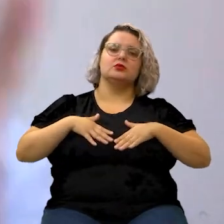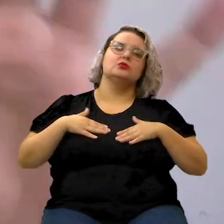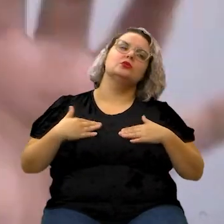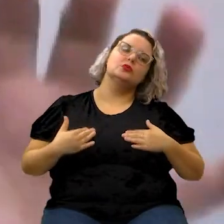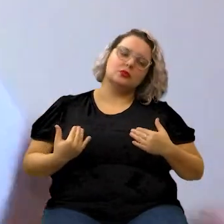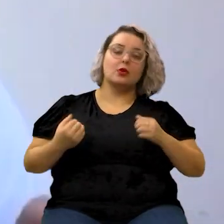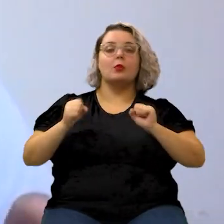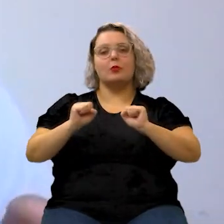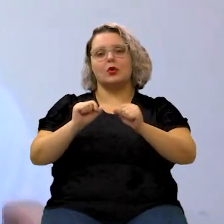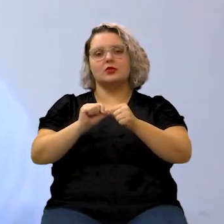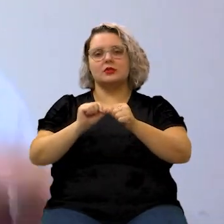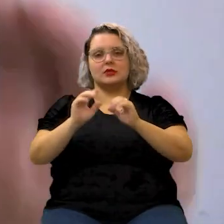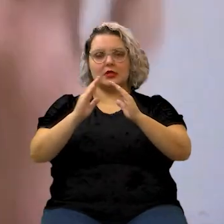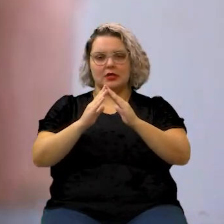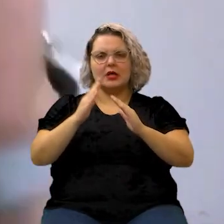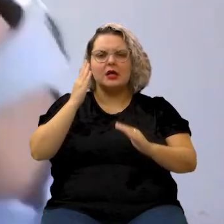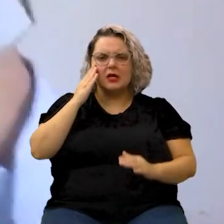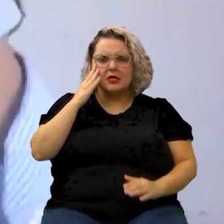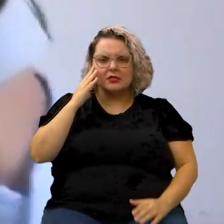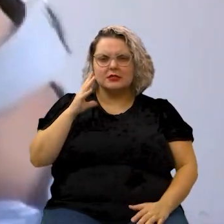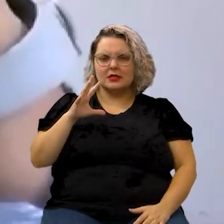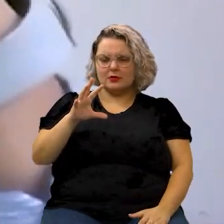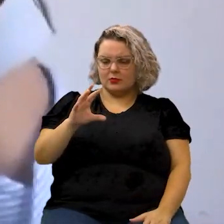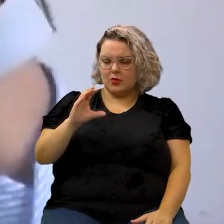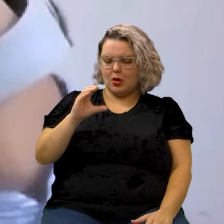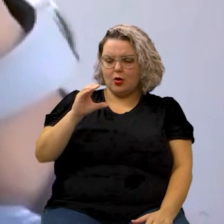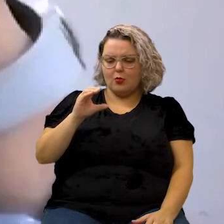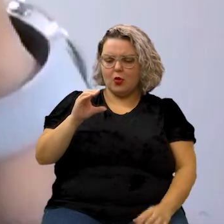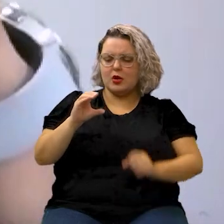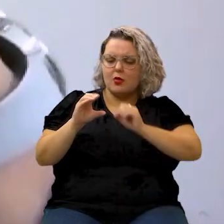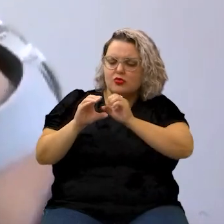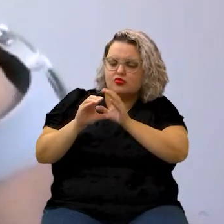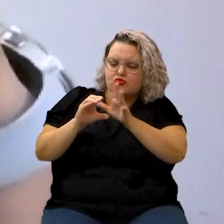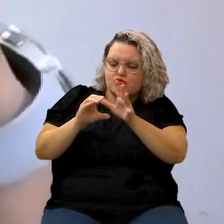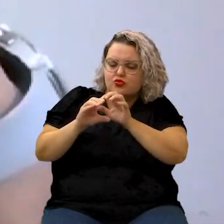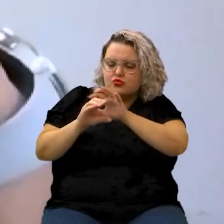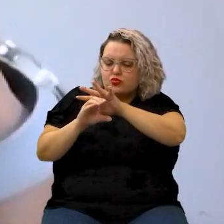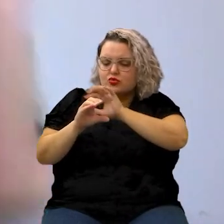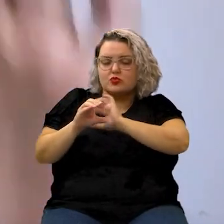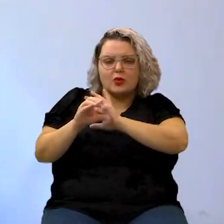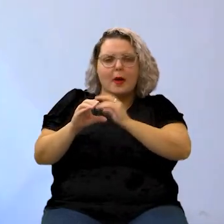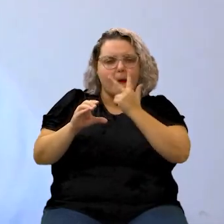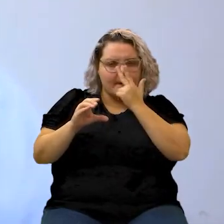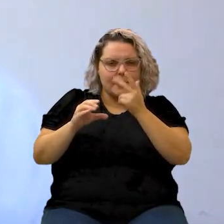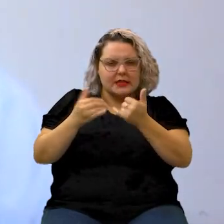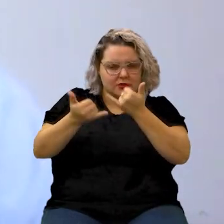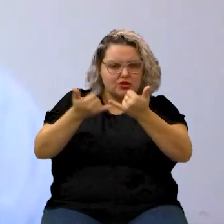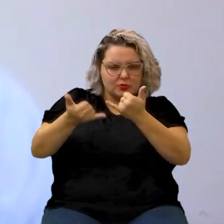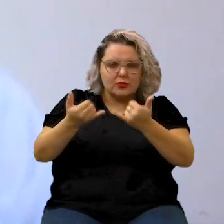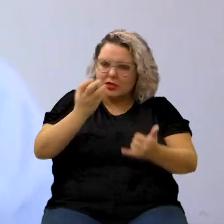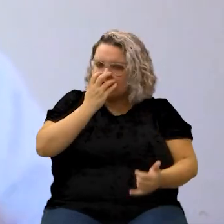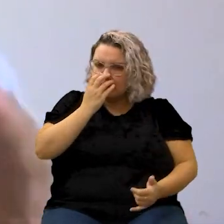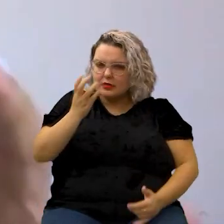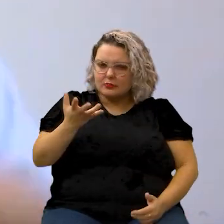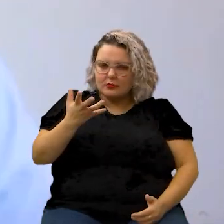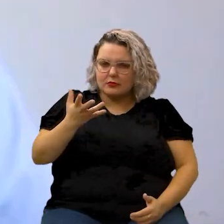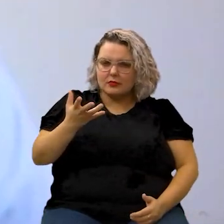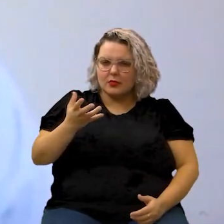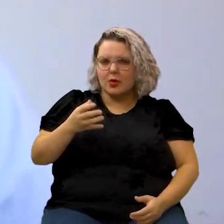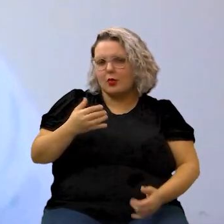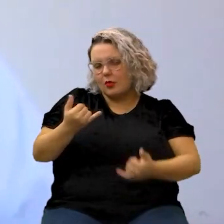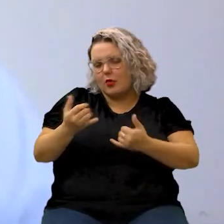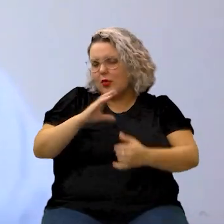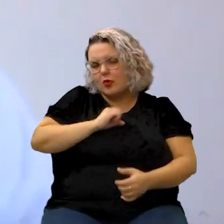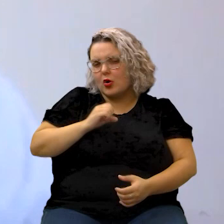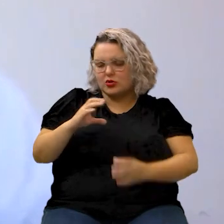a gente pode fazer em casa. Sabe aquelas bolinhas redondinhas que tem os cravinhos? É típico de cachorrinho, né? Eles gostam